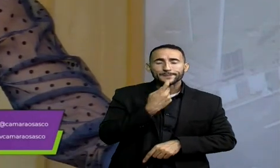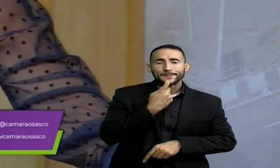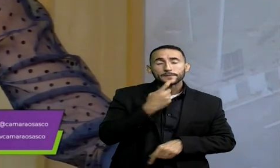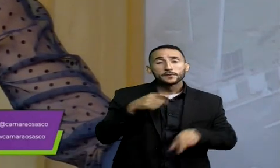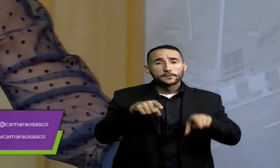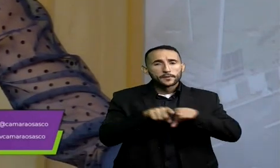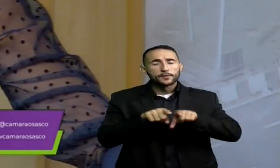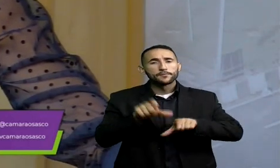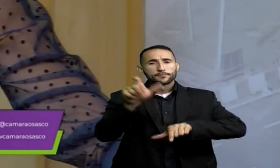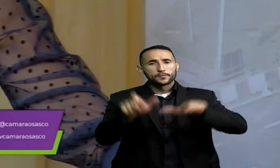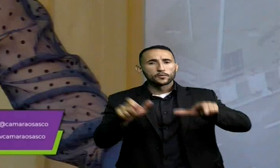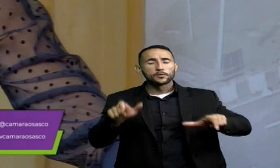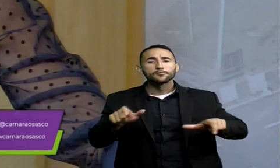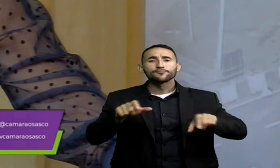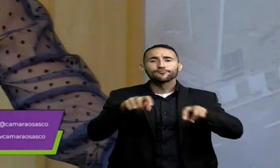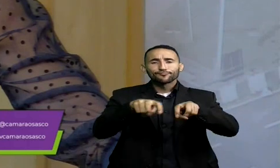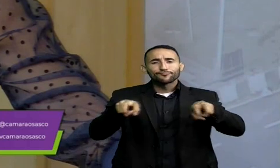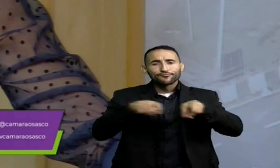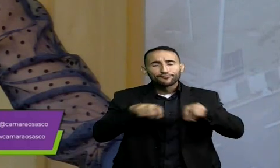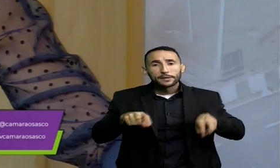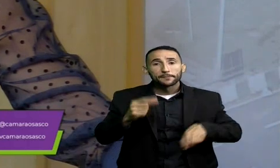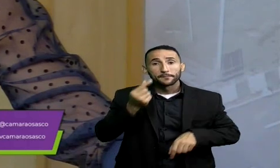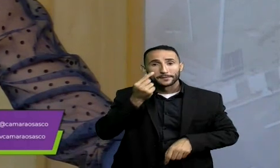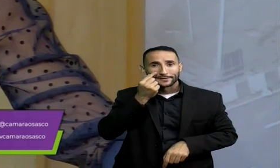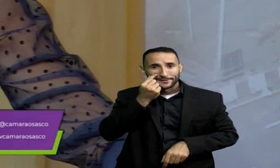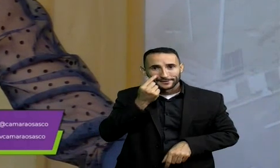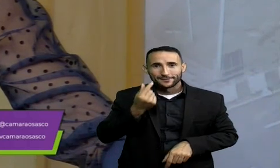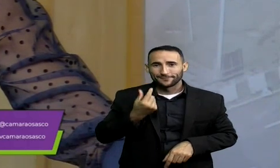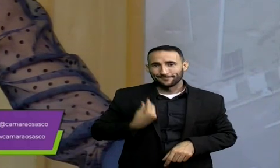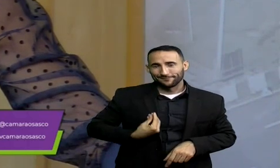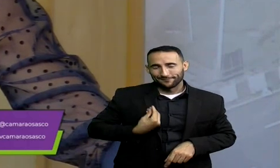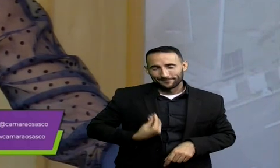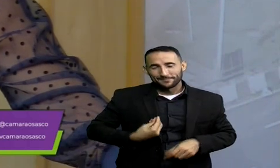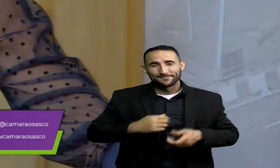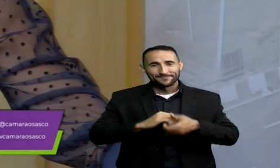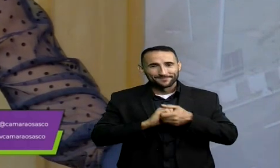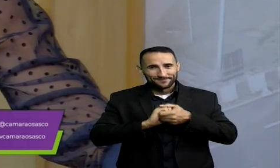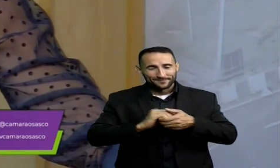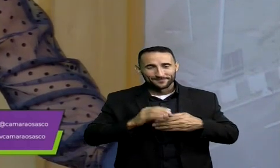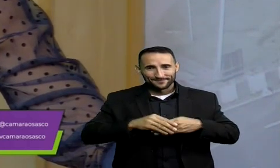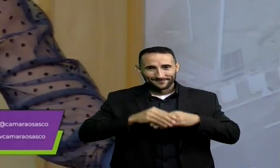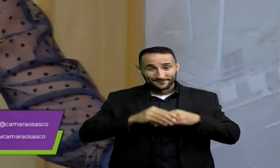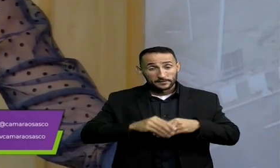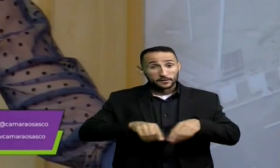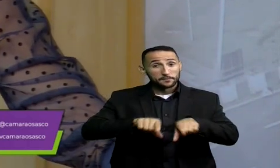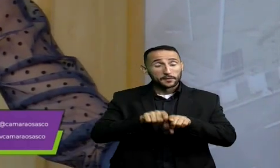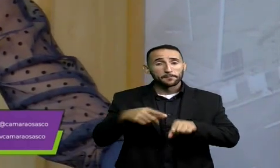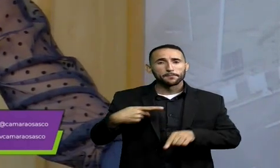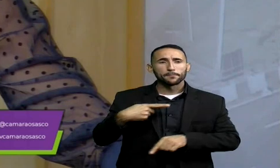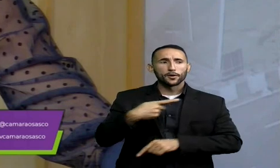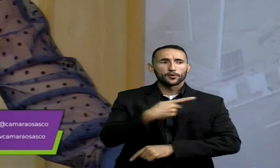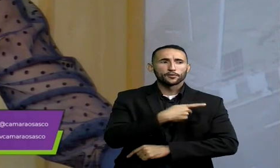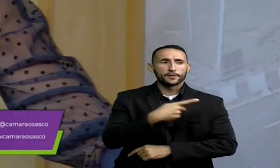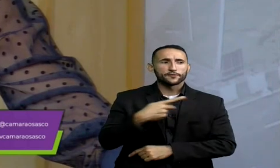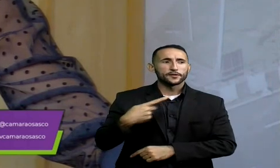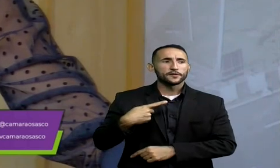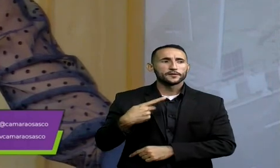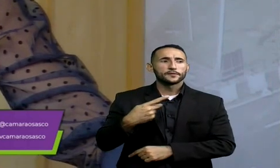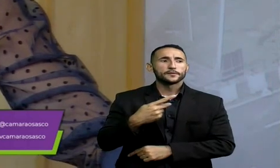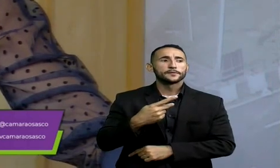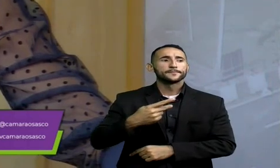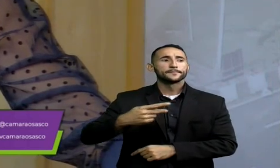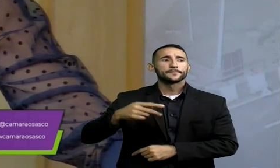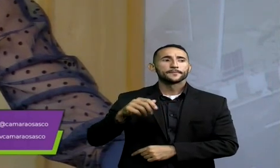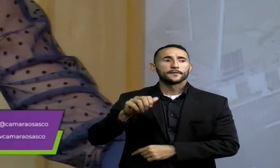amigo Sebastião Sebastião pastorzão de Araçariguama que veio hoje